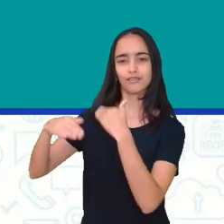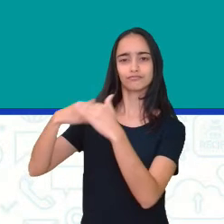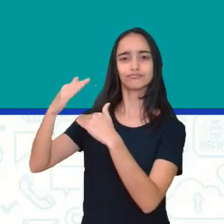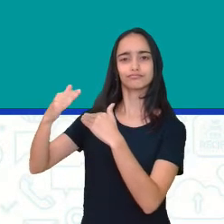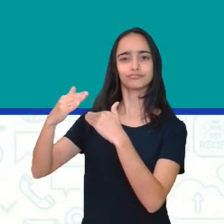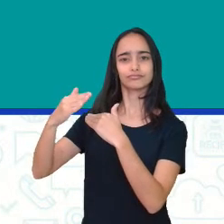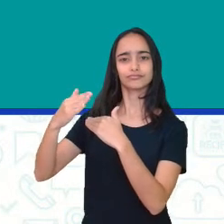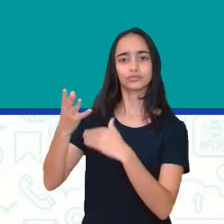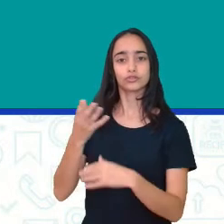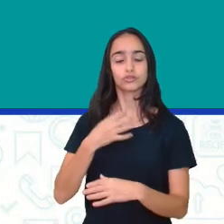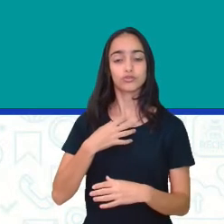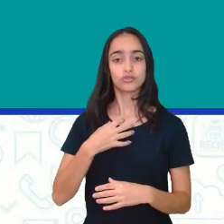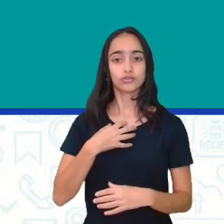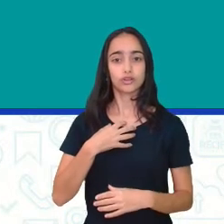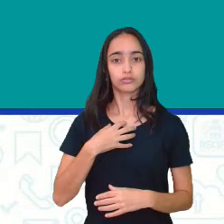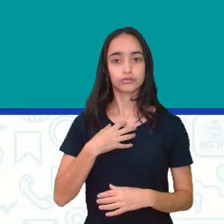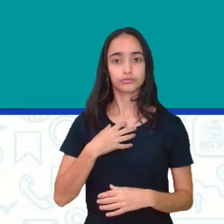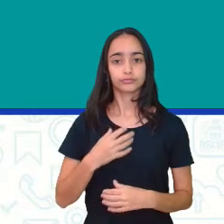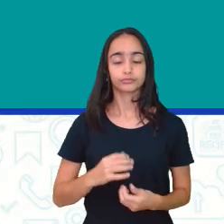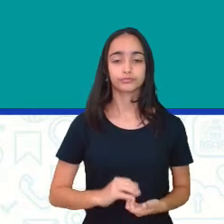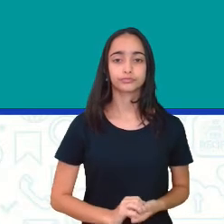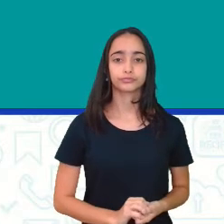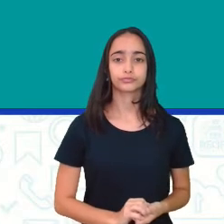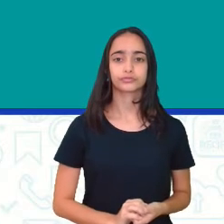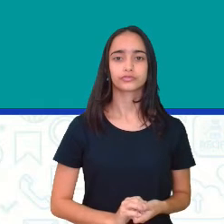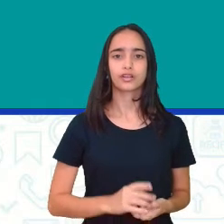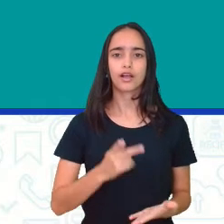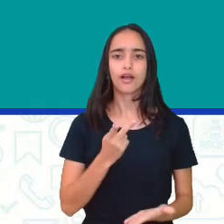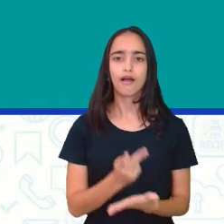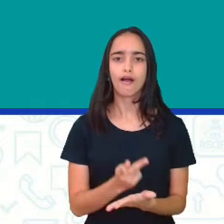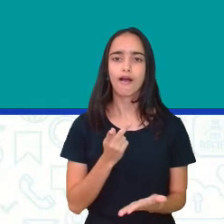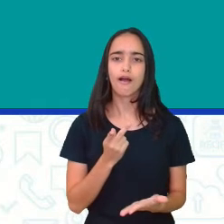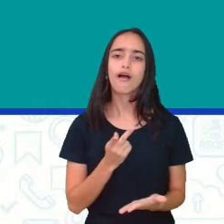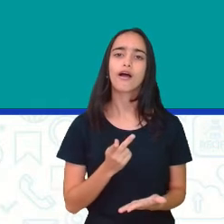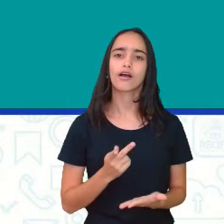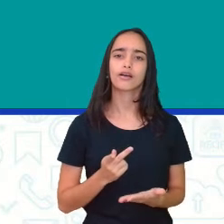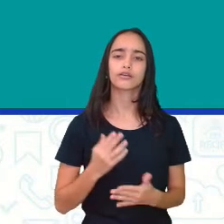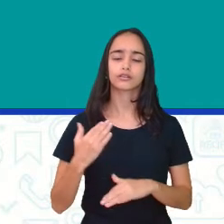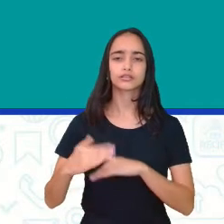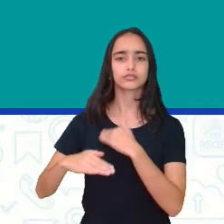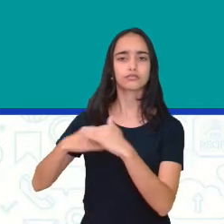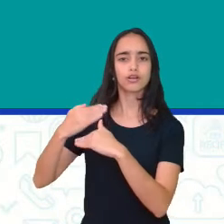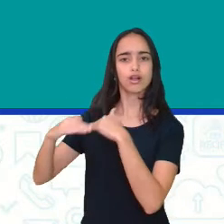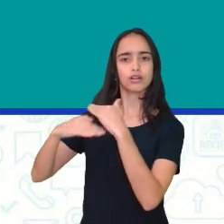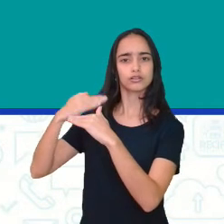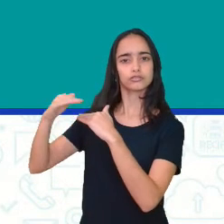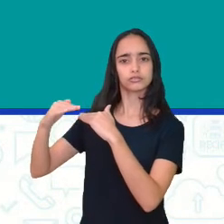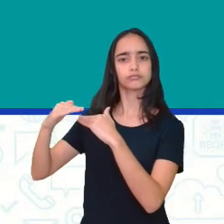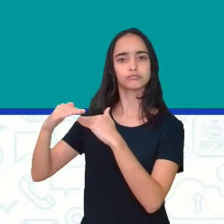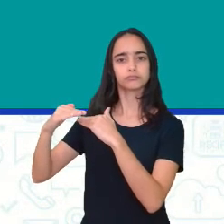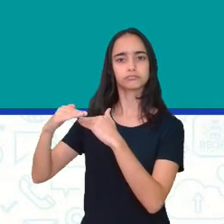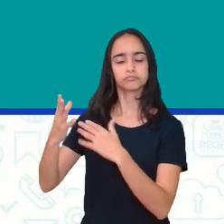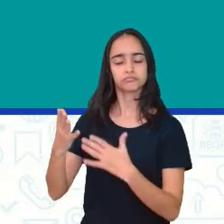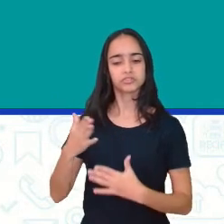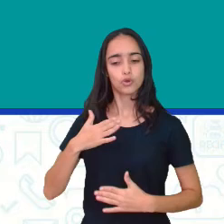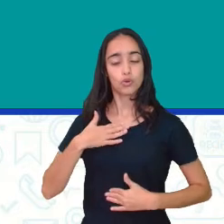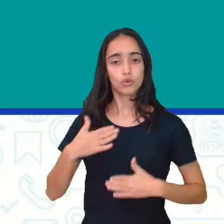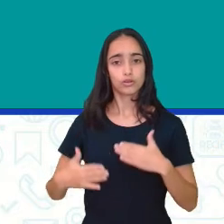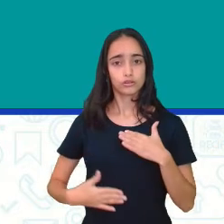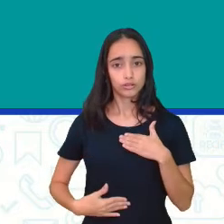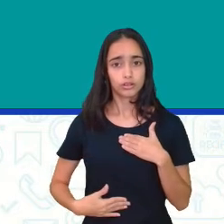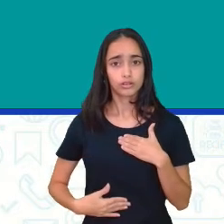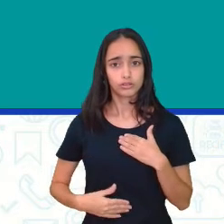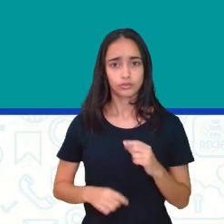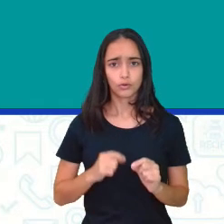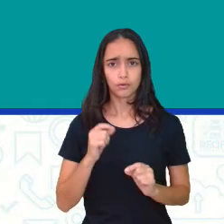condições físicas, né? E acontece, essa evolução do condicionamento acontece por